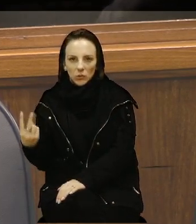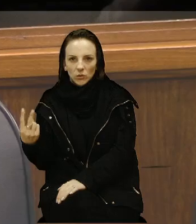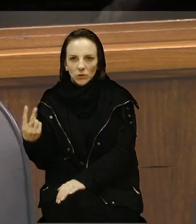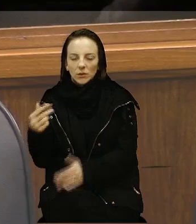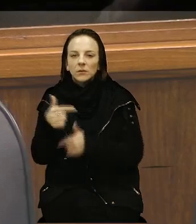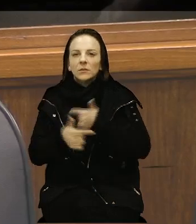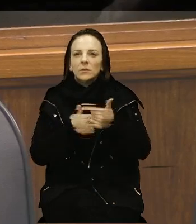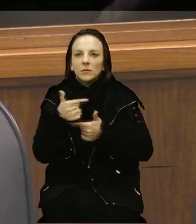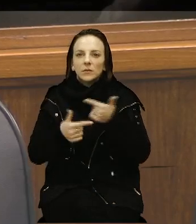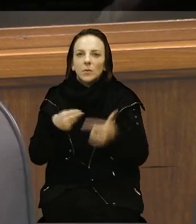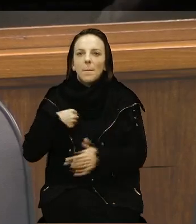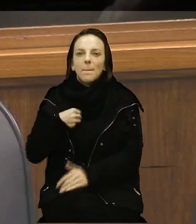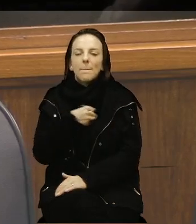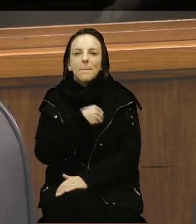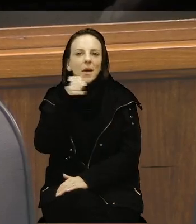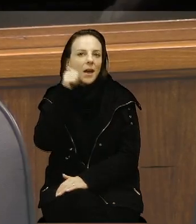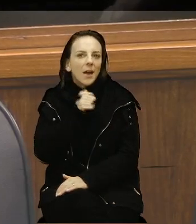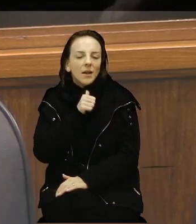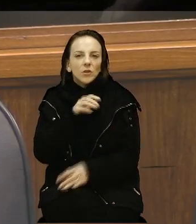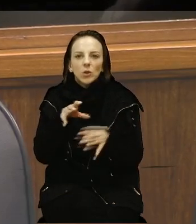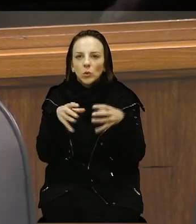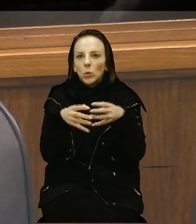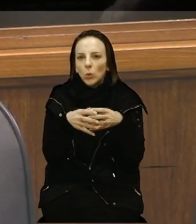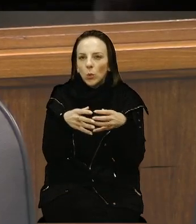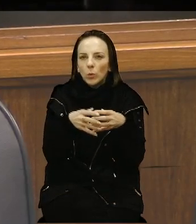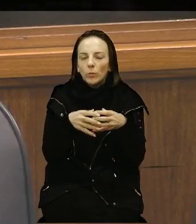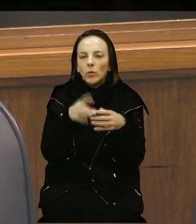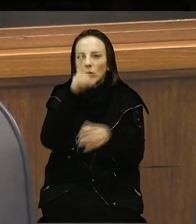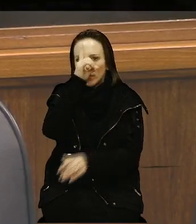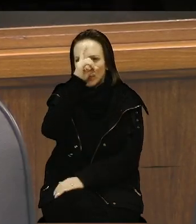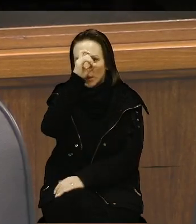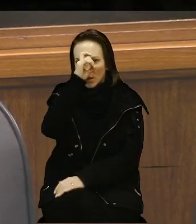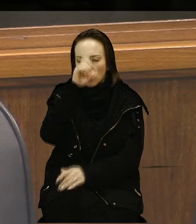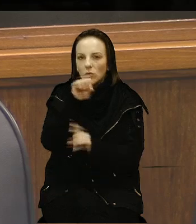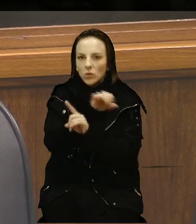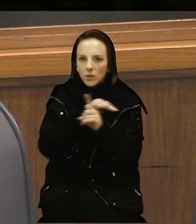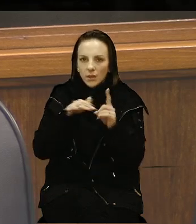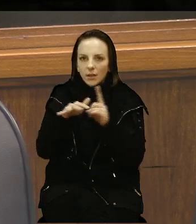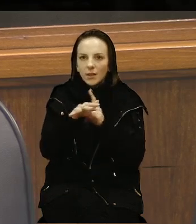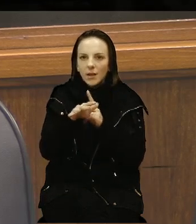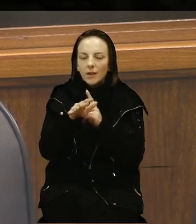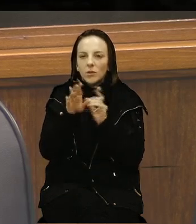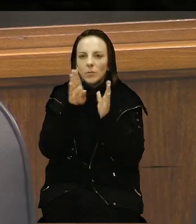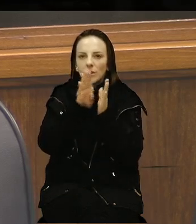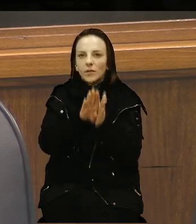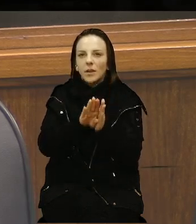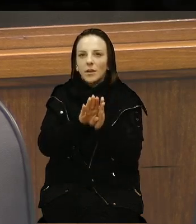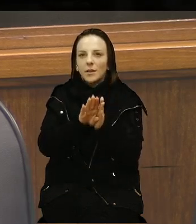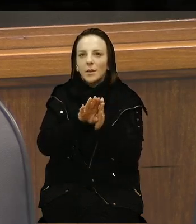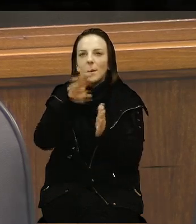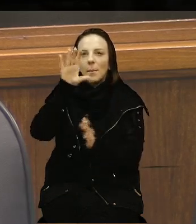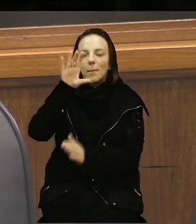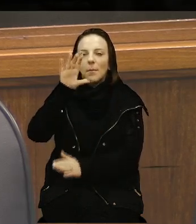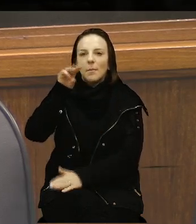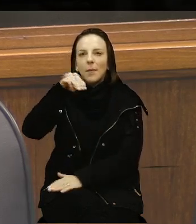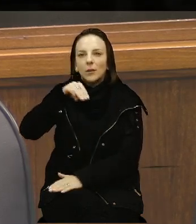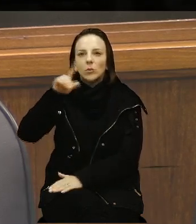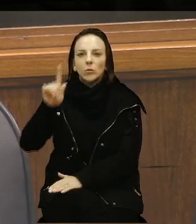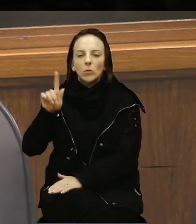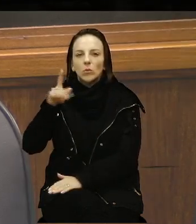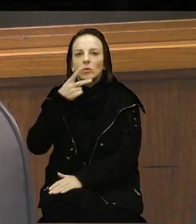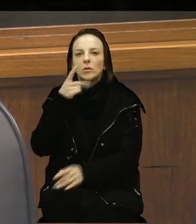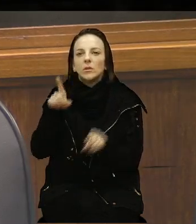trabalhou como médica do corpo clínico do Hospital da Sociedade Beneficente do Mato Grosso, bem como da maternidade